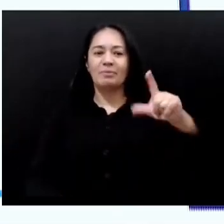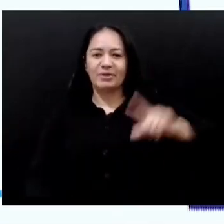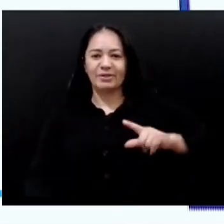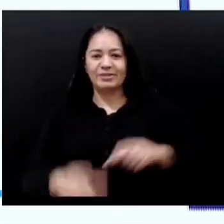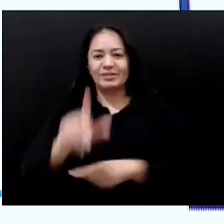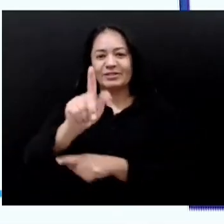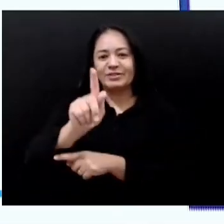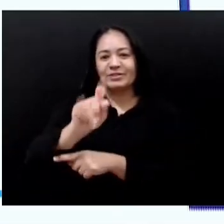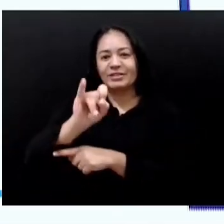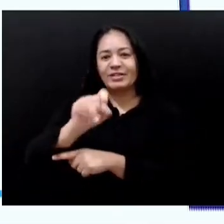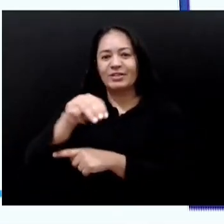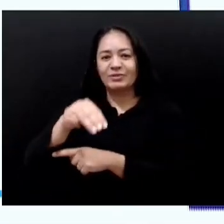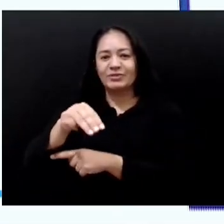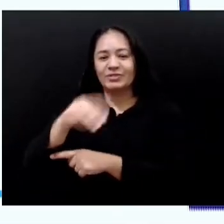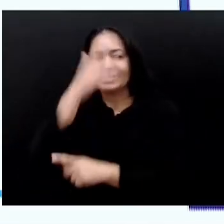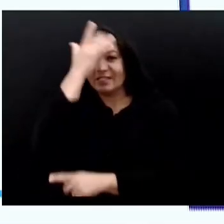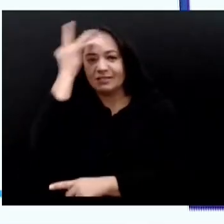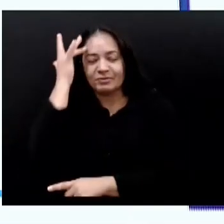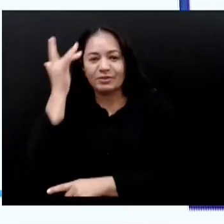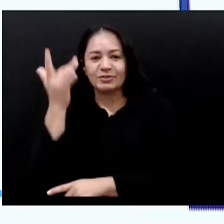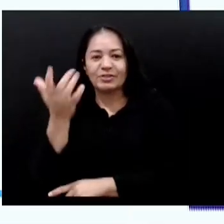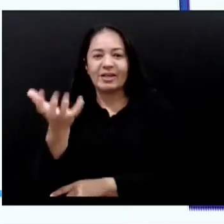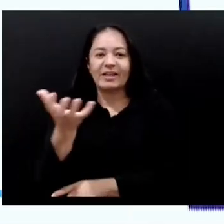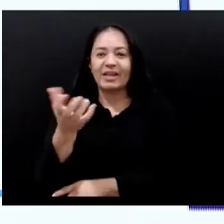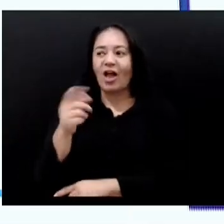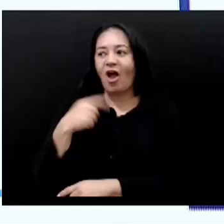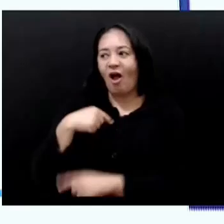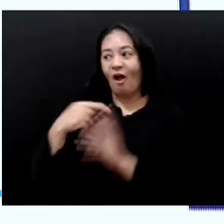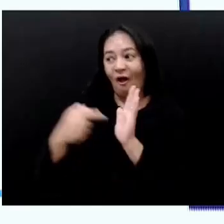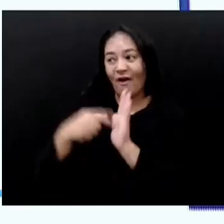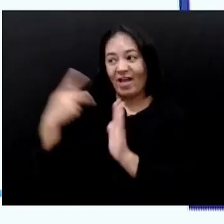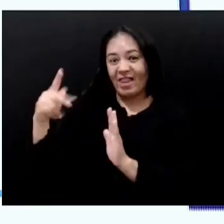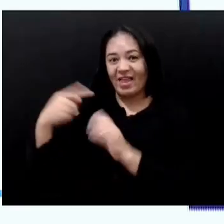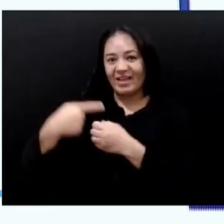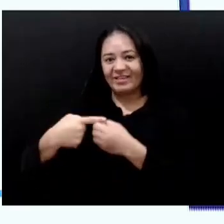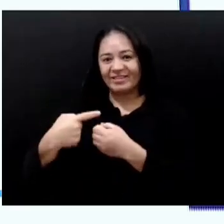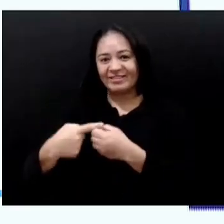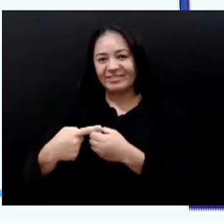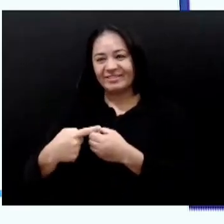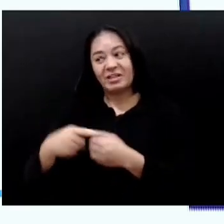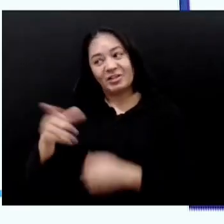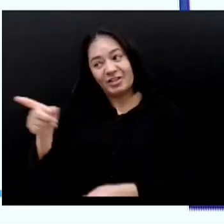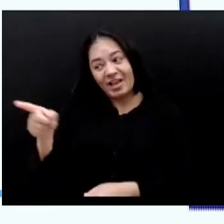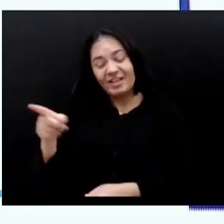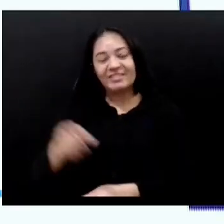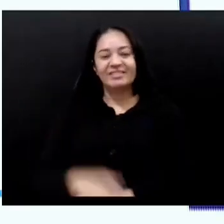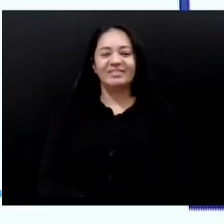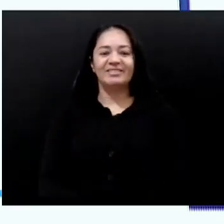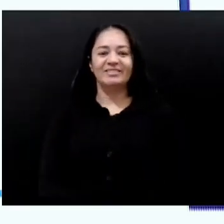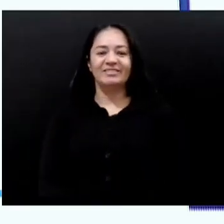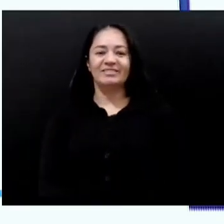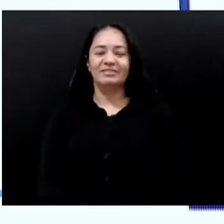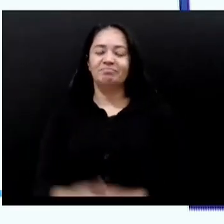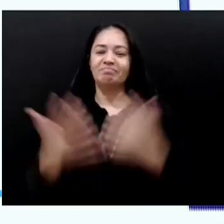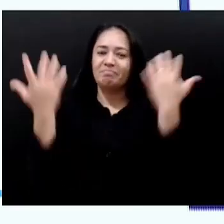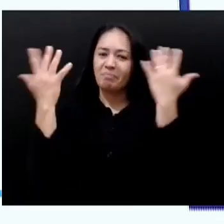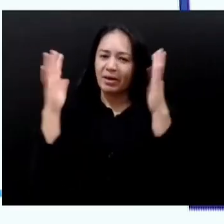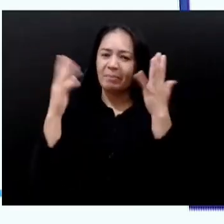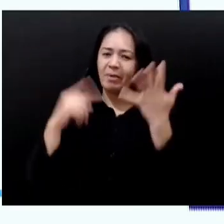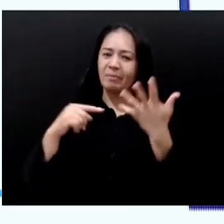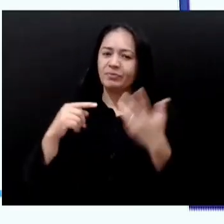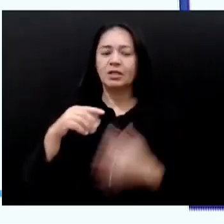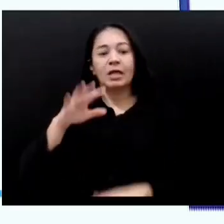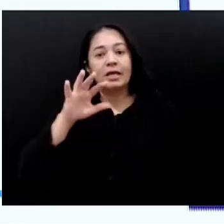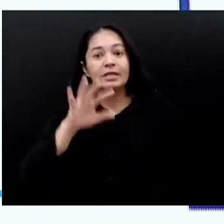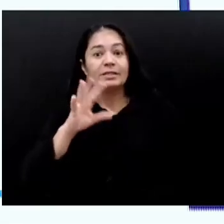faz questão de falar, olha, o gin é lá da sua cidade, hein, prefeito? Parabéns. Então, isso é legal, né? A